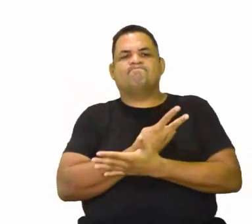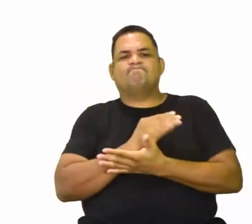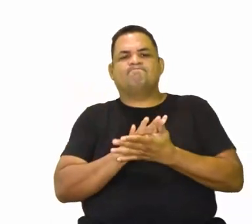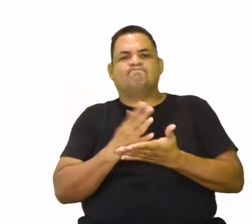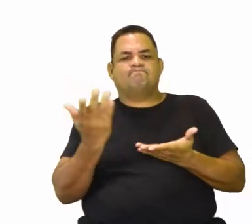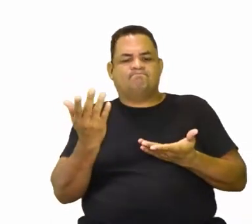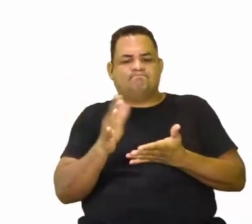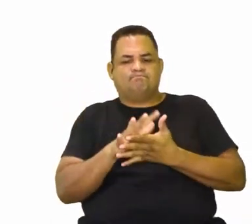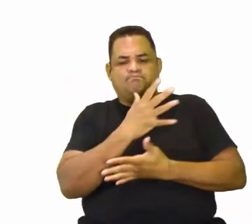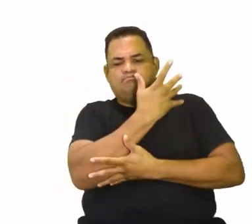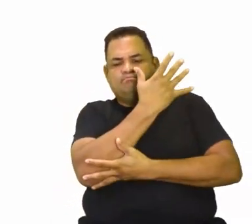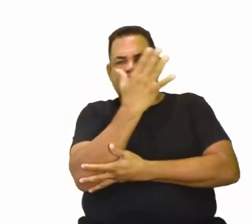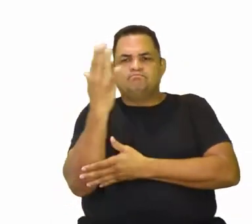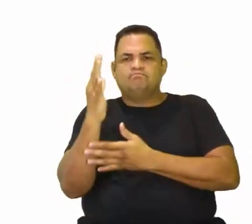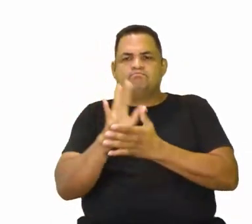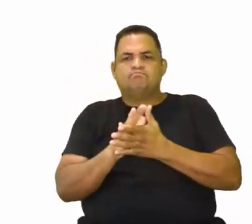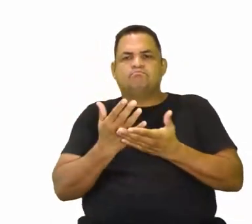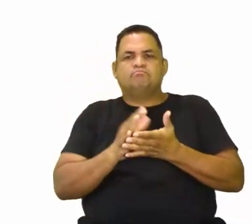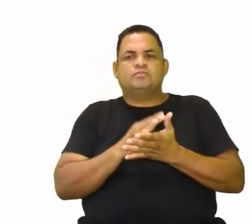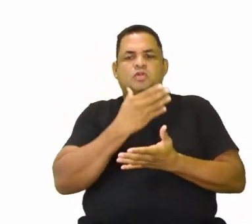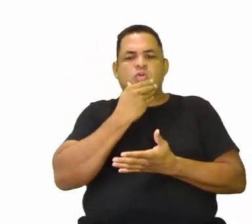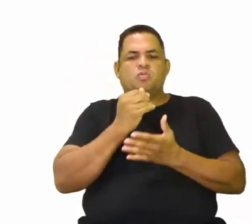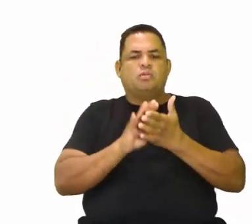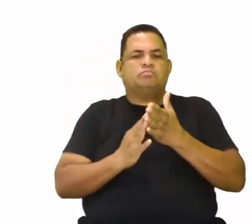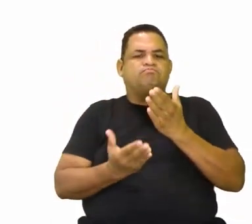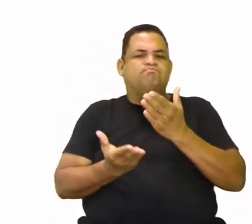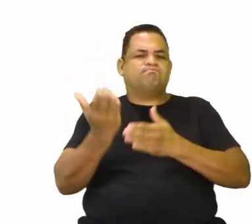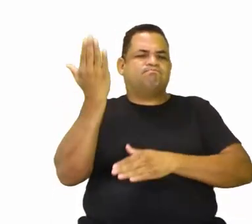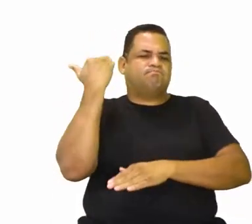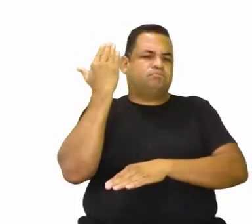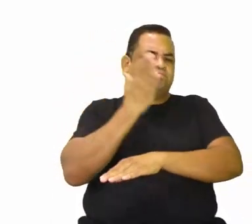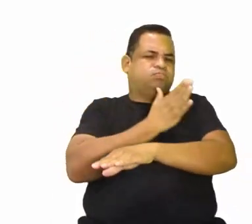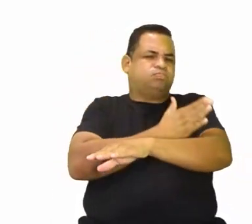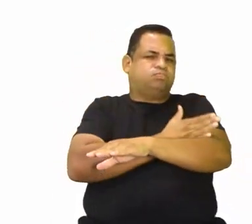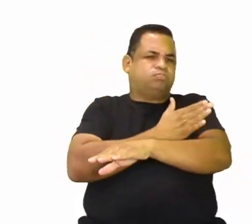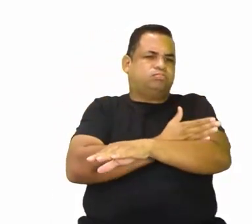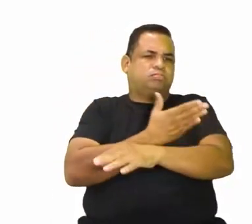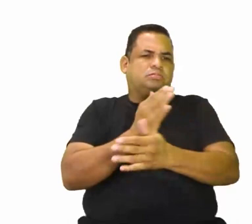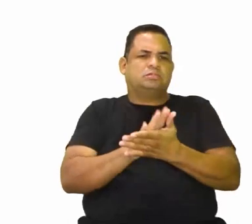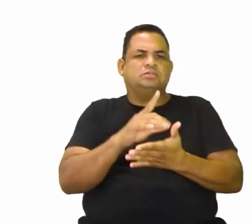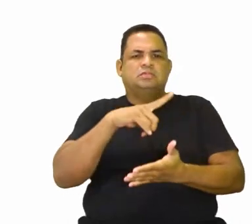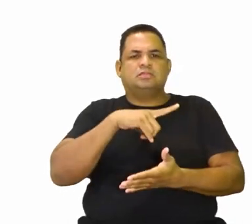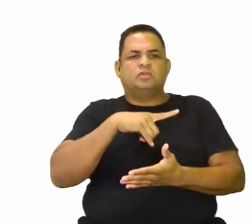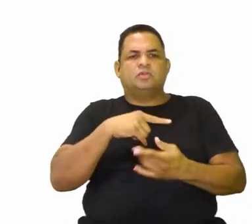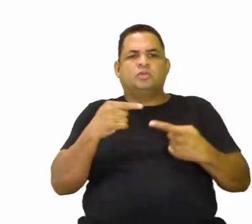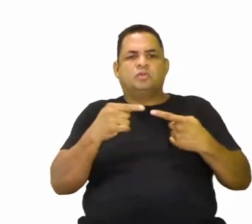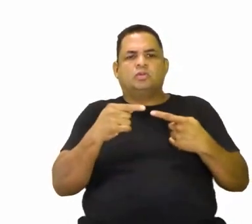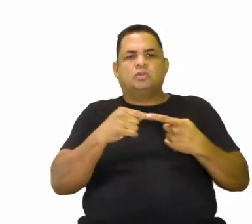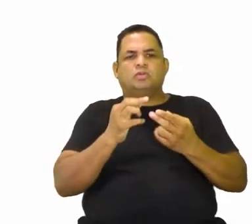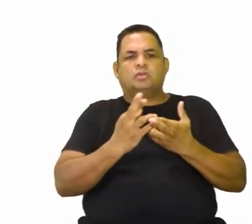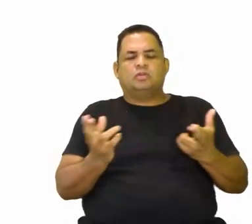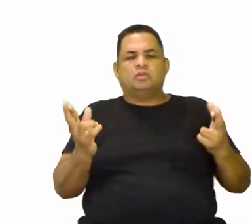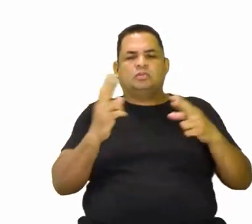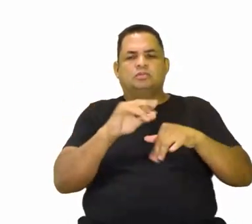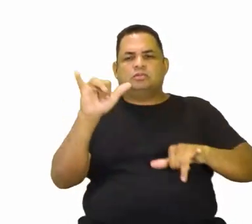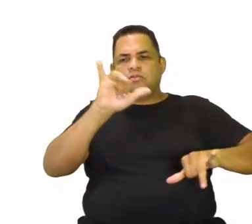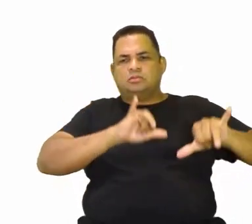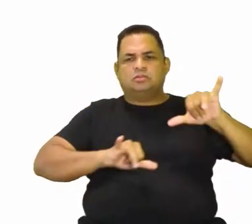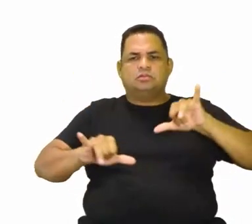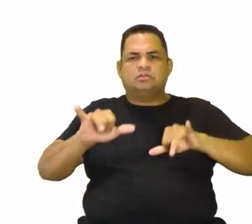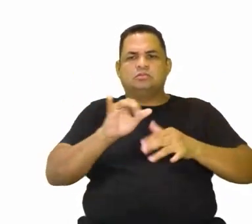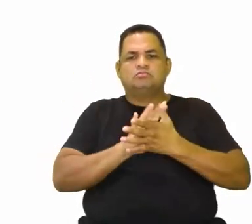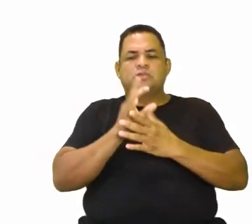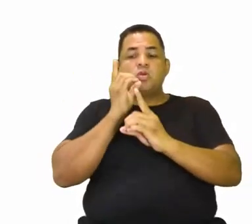na natureza que o homem pré-histórico teve contato com a reação química foi a descoberta de quem, ó?